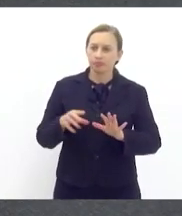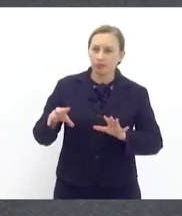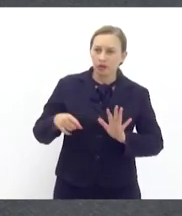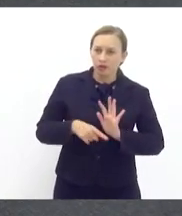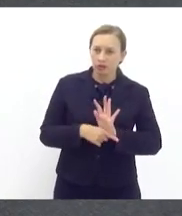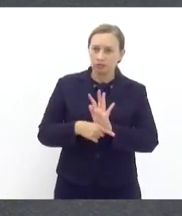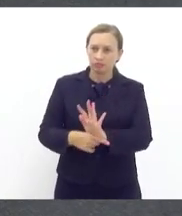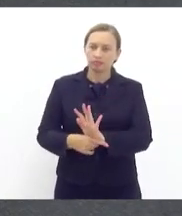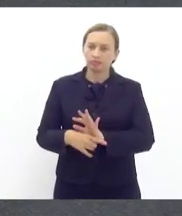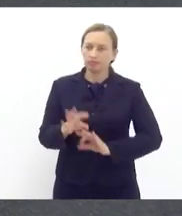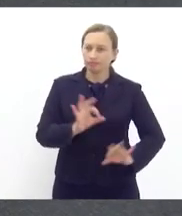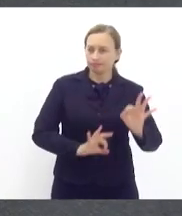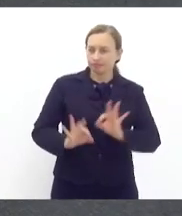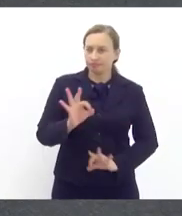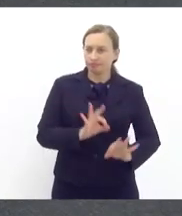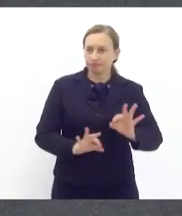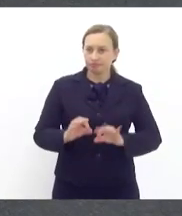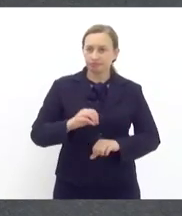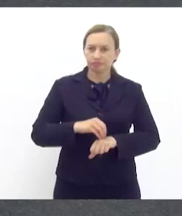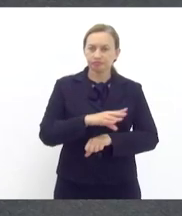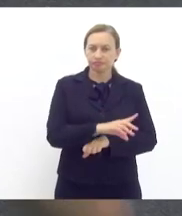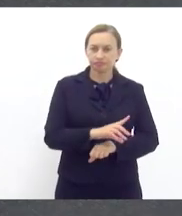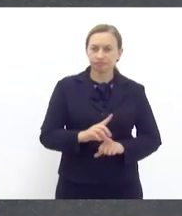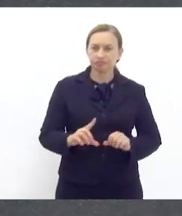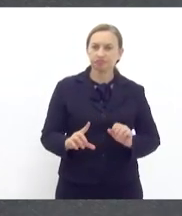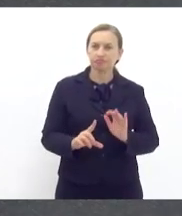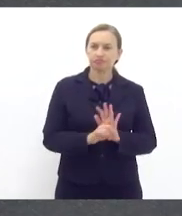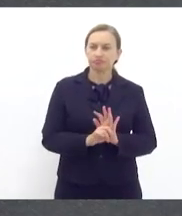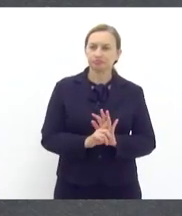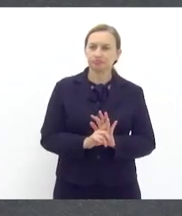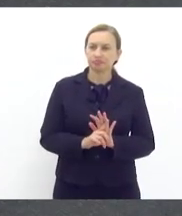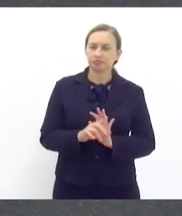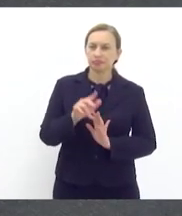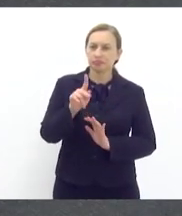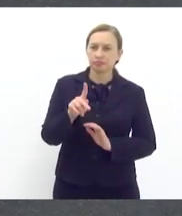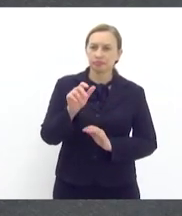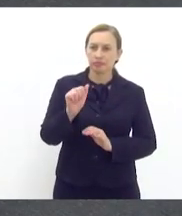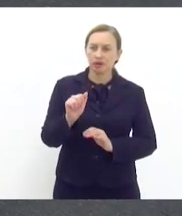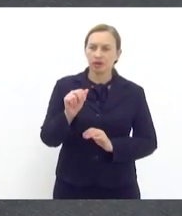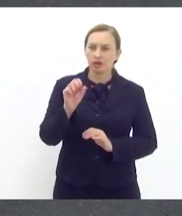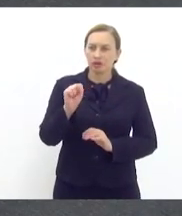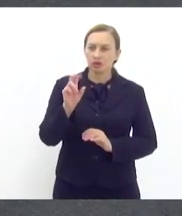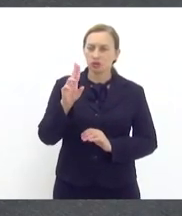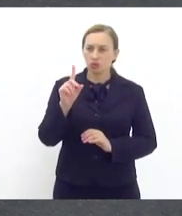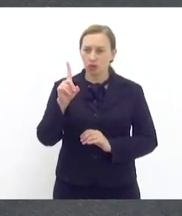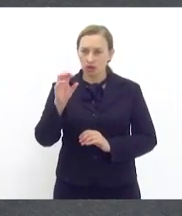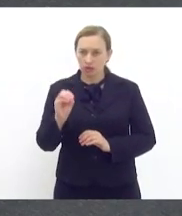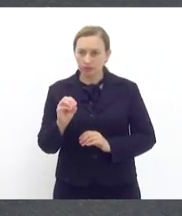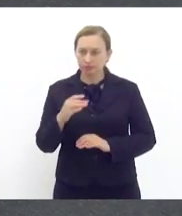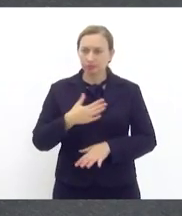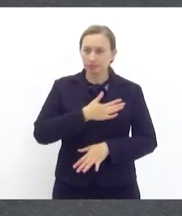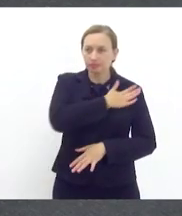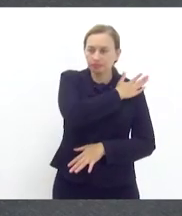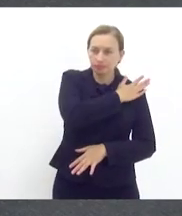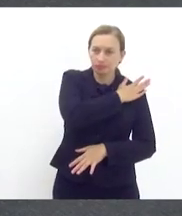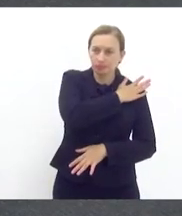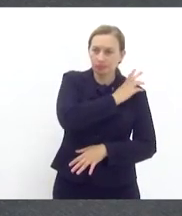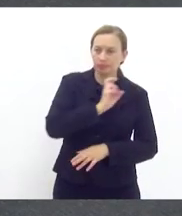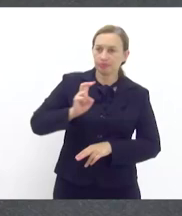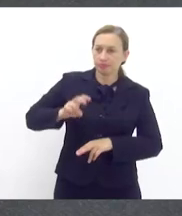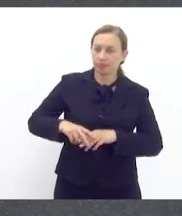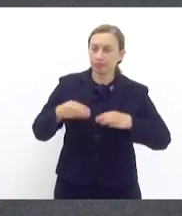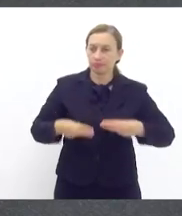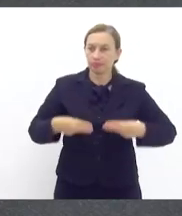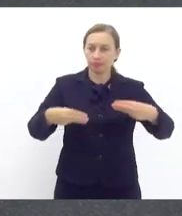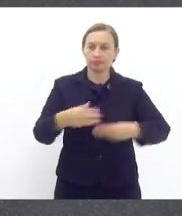para essa elaboração dessa indicação legislativa o senhor Pazuello que foi o militar colocado na cadeira do ministro da saúde